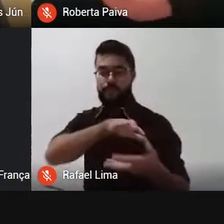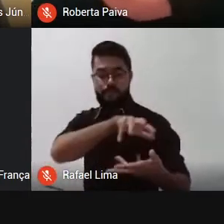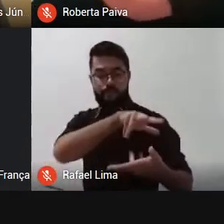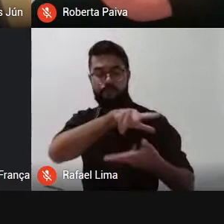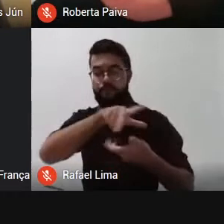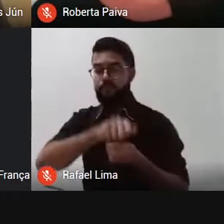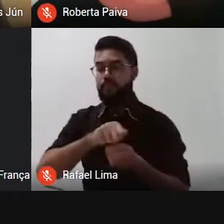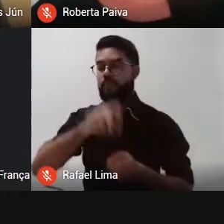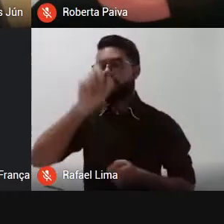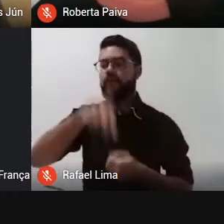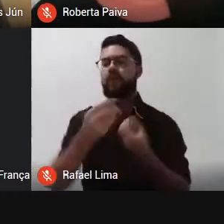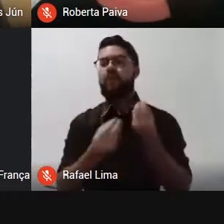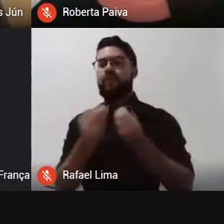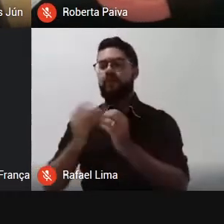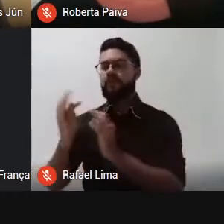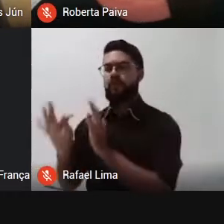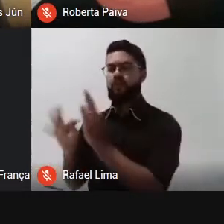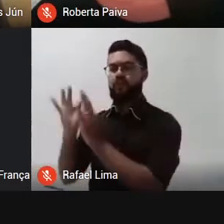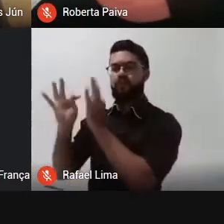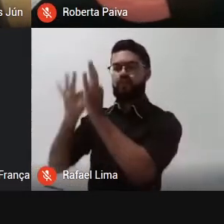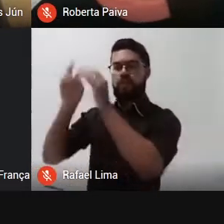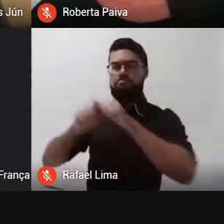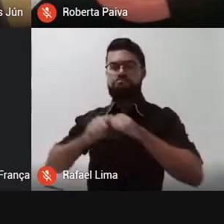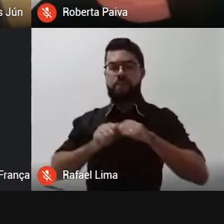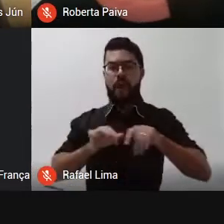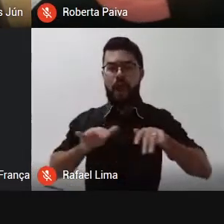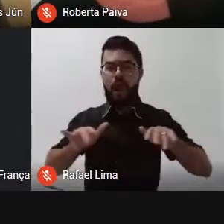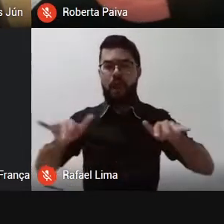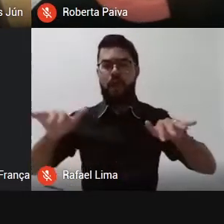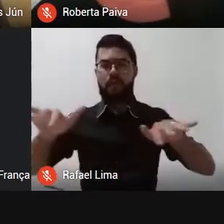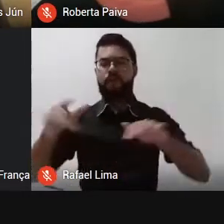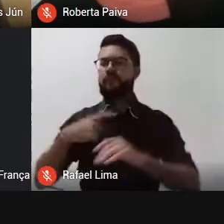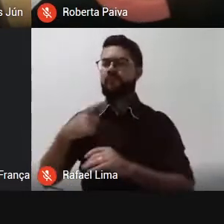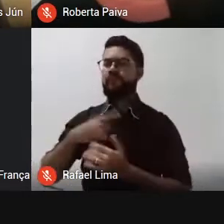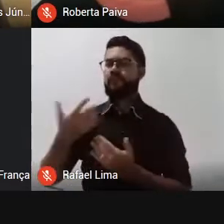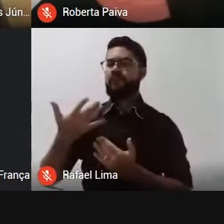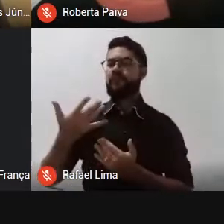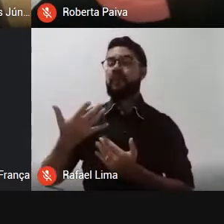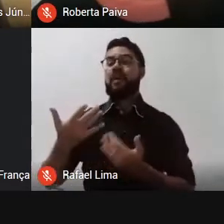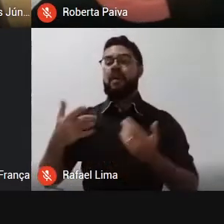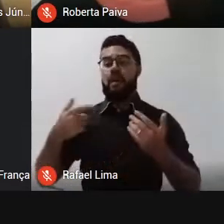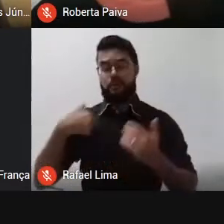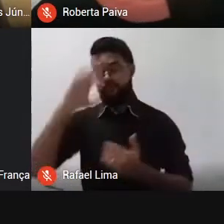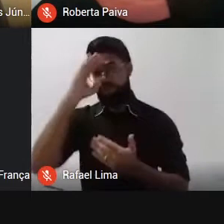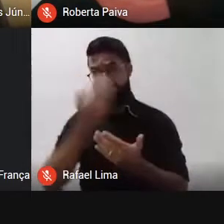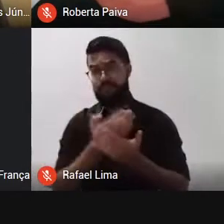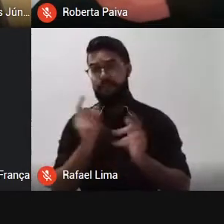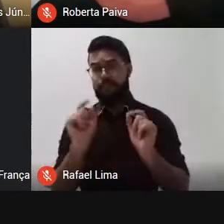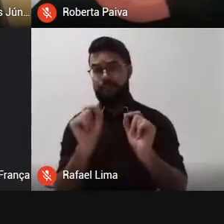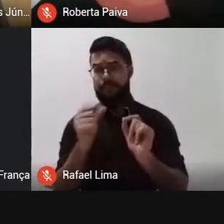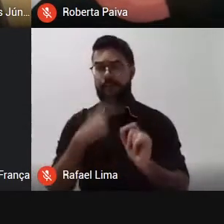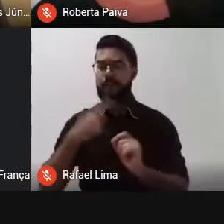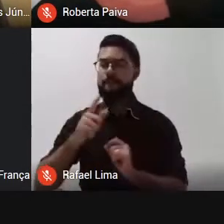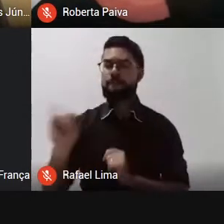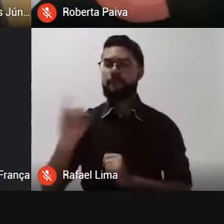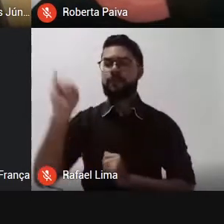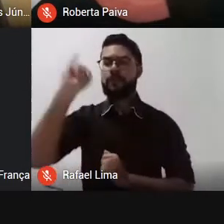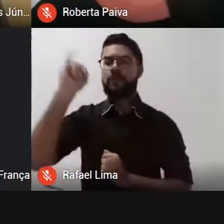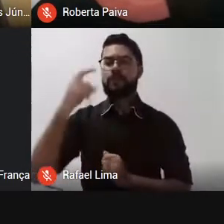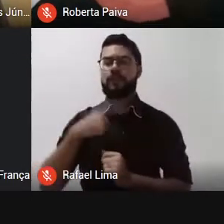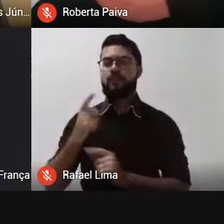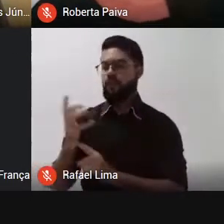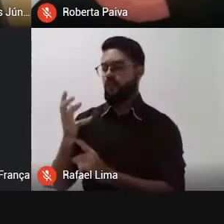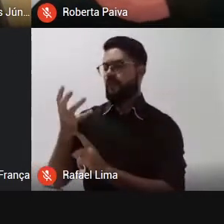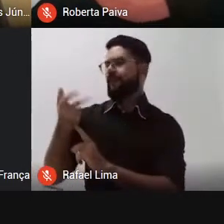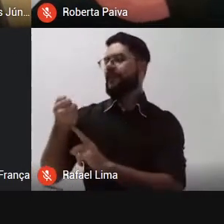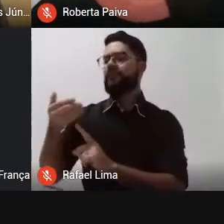revolução tecnológica, da produtividade com a representação gráfica, né? Então, eu acredito que é necessário um evento para se